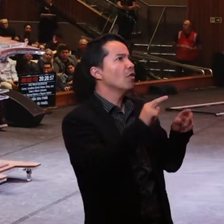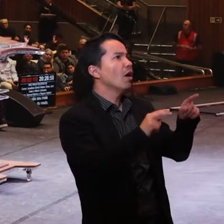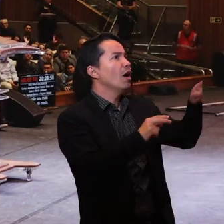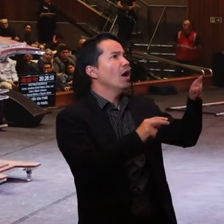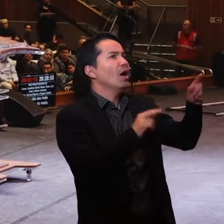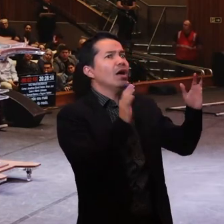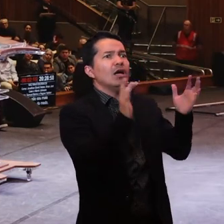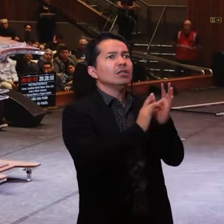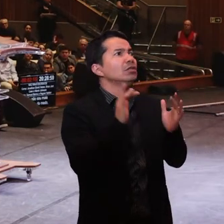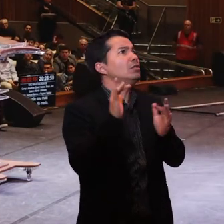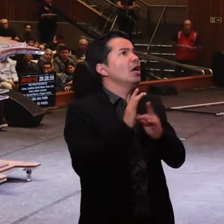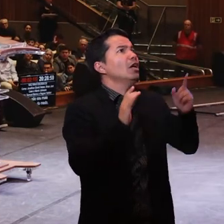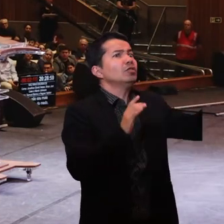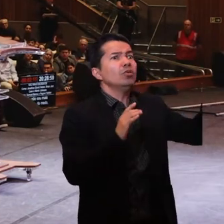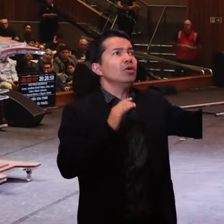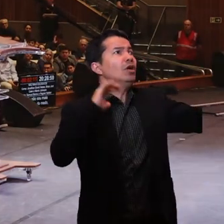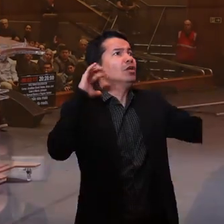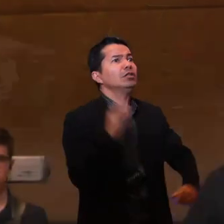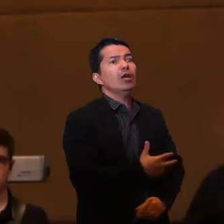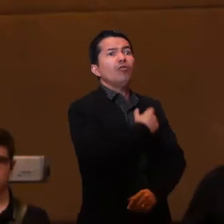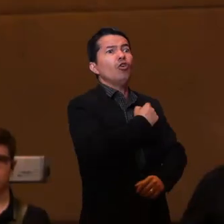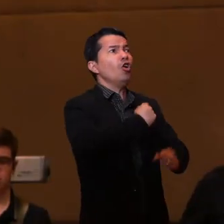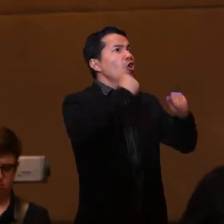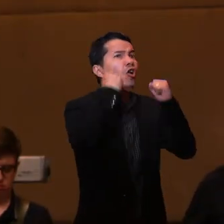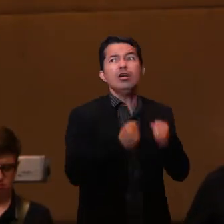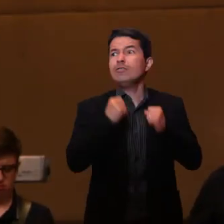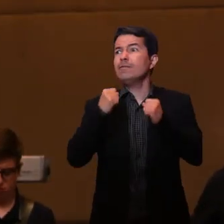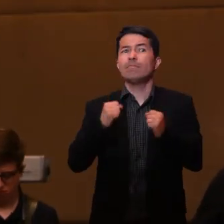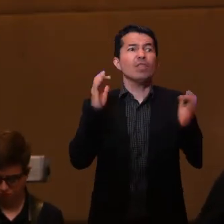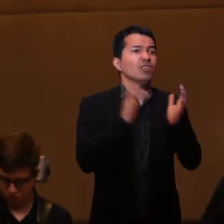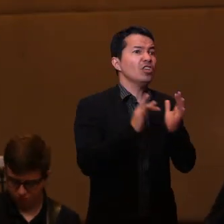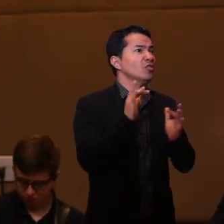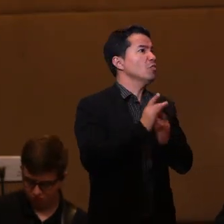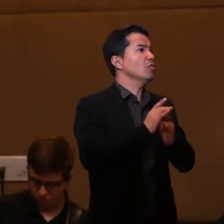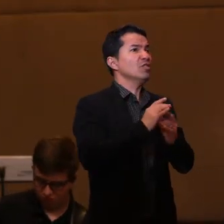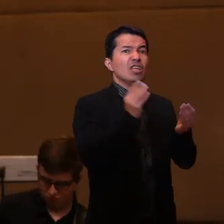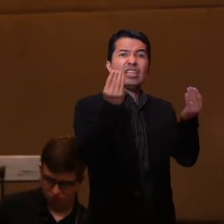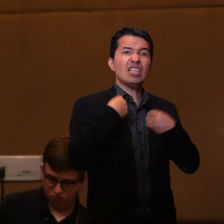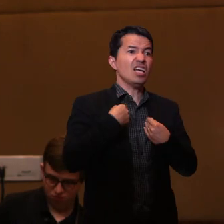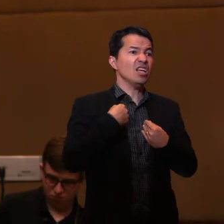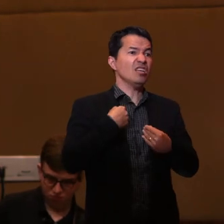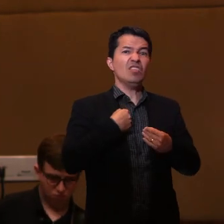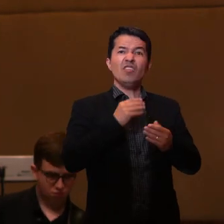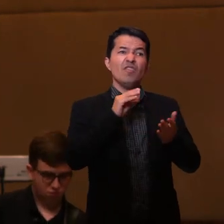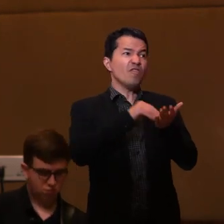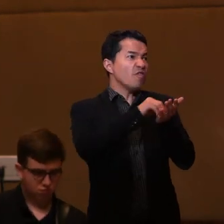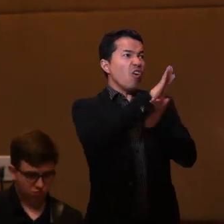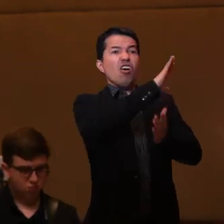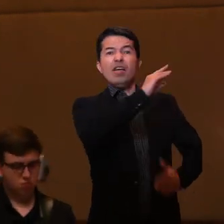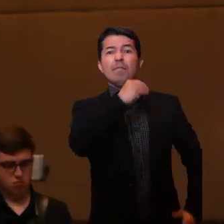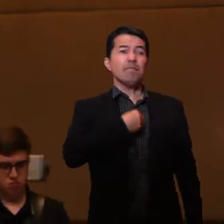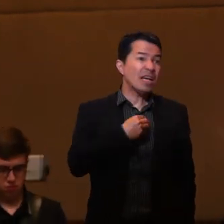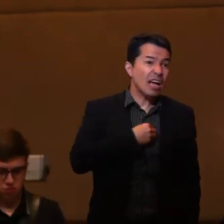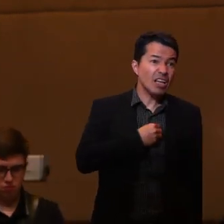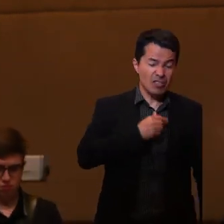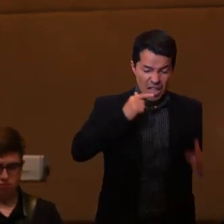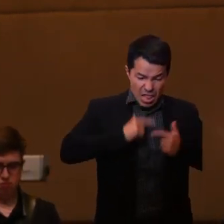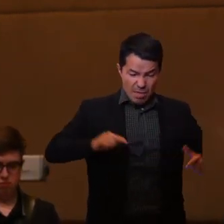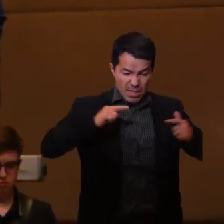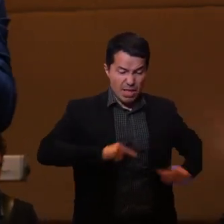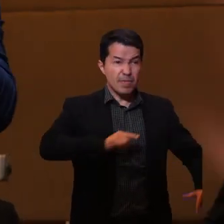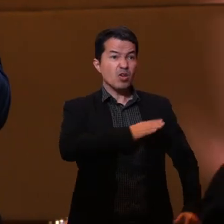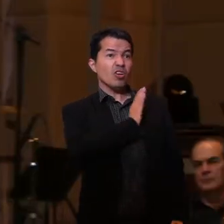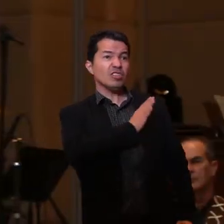veneno da cobra. Ah, o veneno de Satanás, o veneno do pecado dos nossos corações,